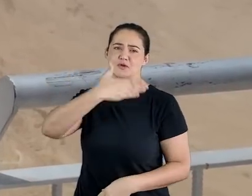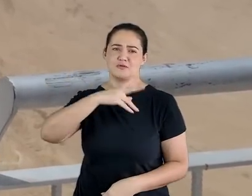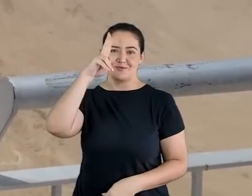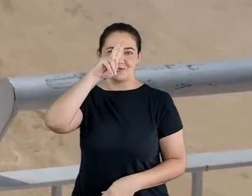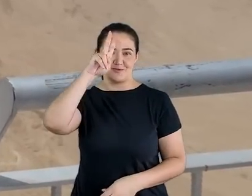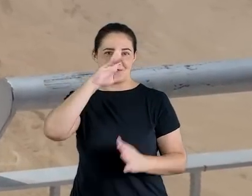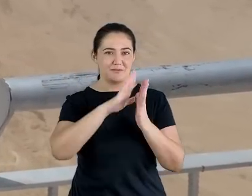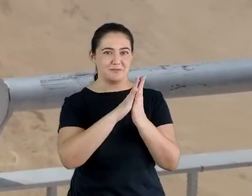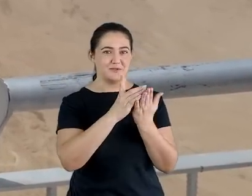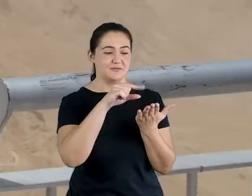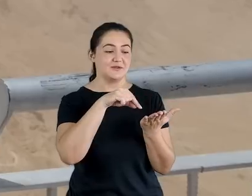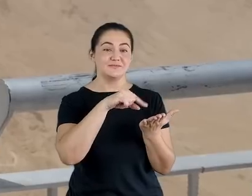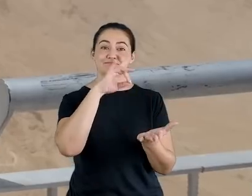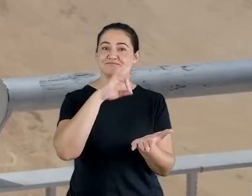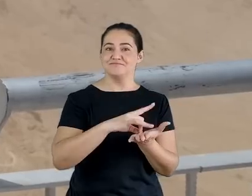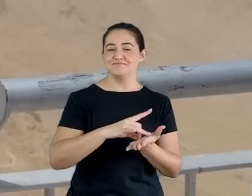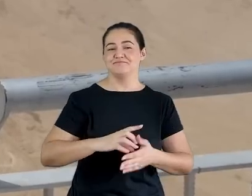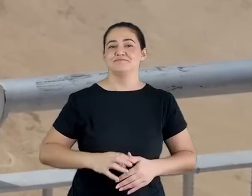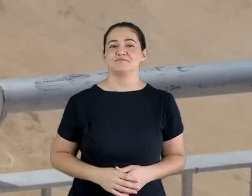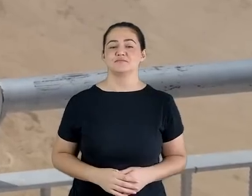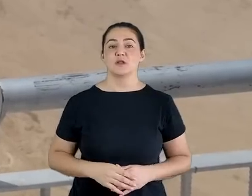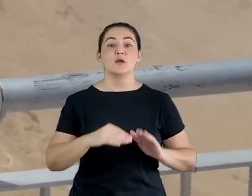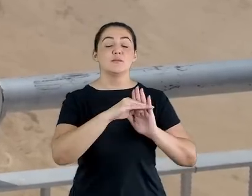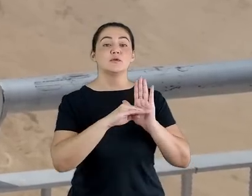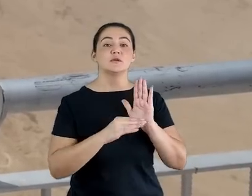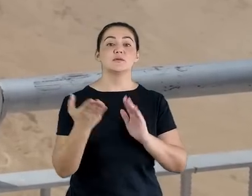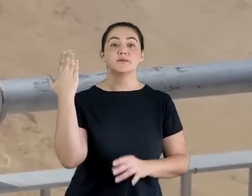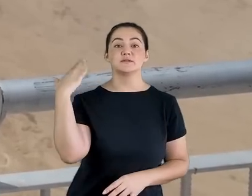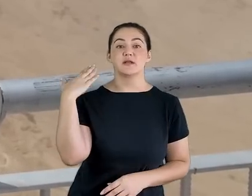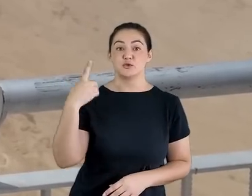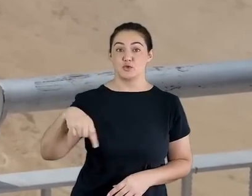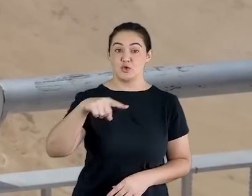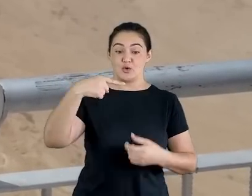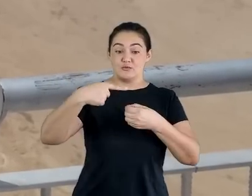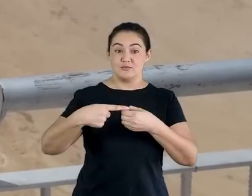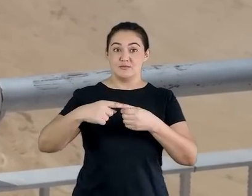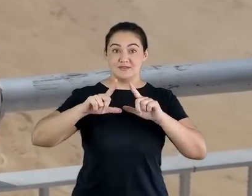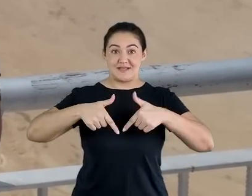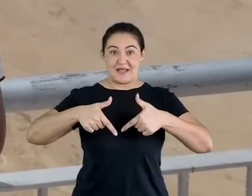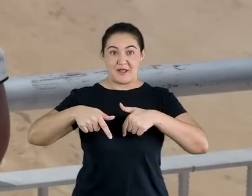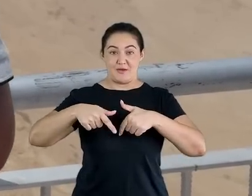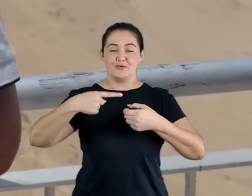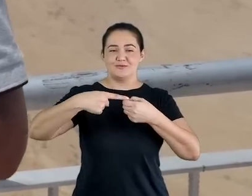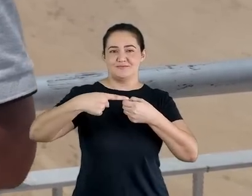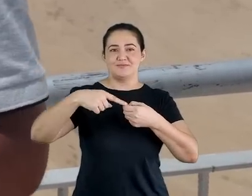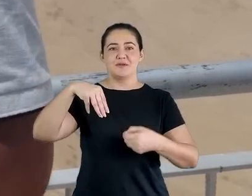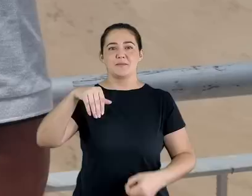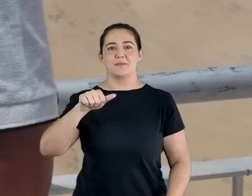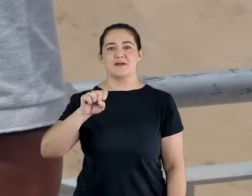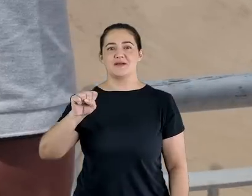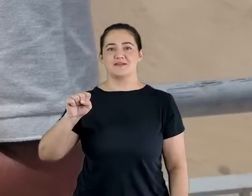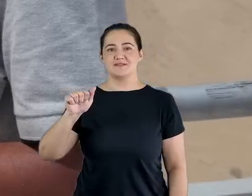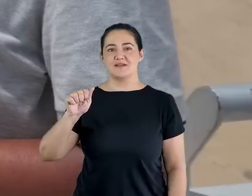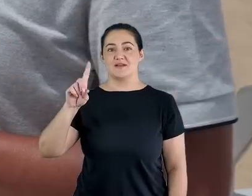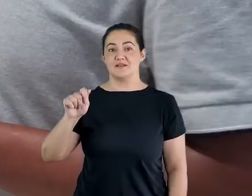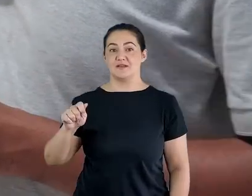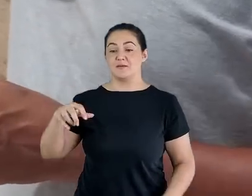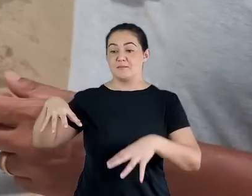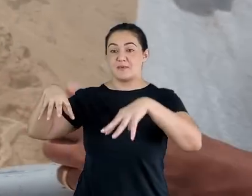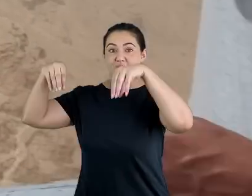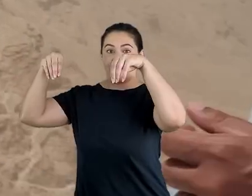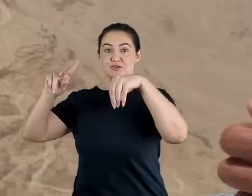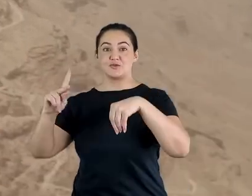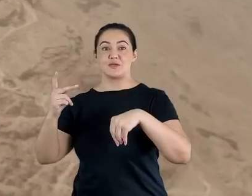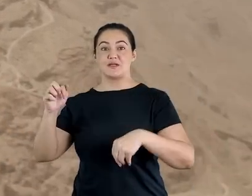último programa, nós estávamos aqui em Massada, no Palácio de Herodes, e eu terminei mostrando para vocês aquela estrutura de pedras